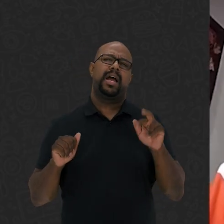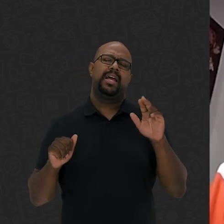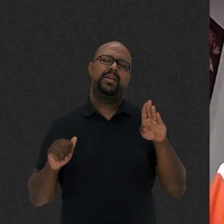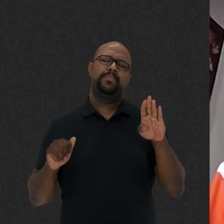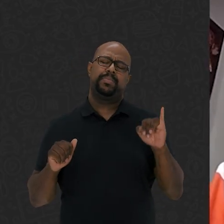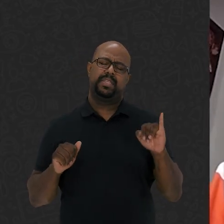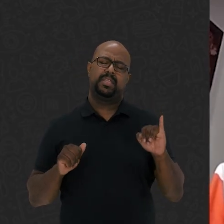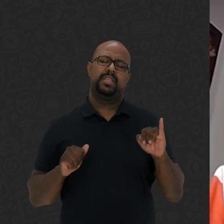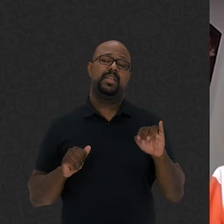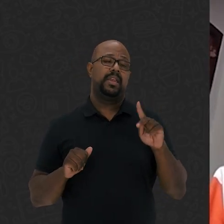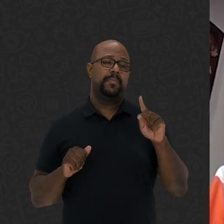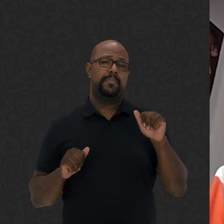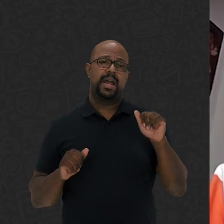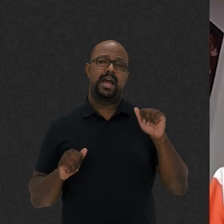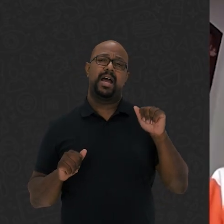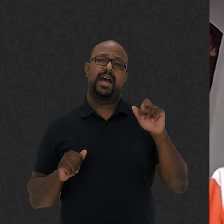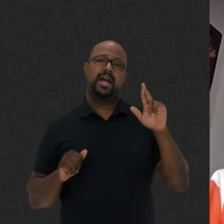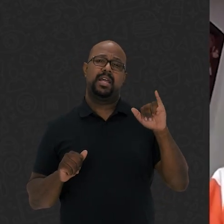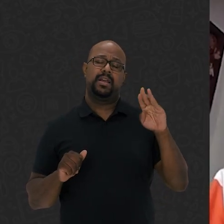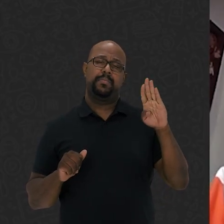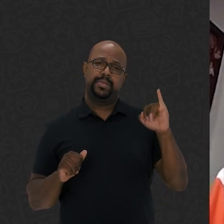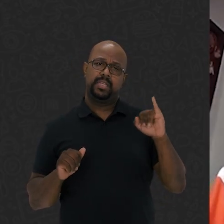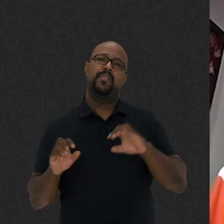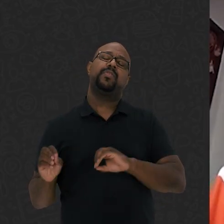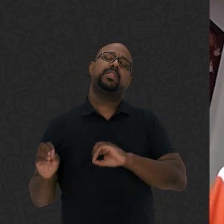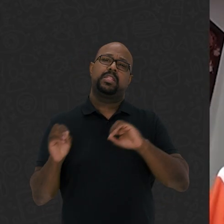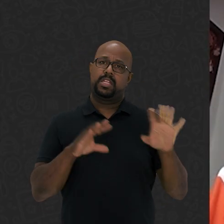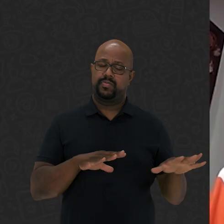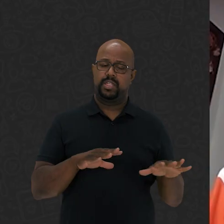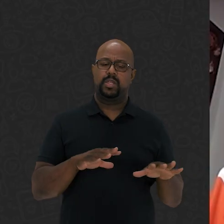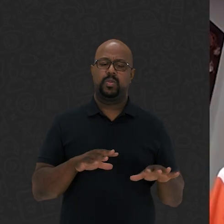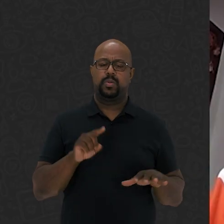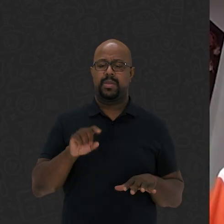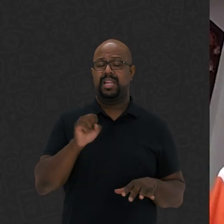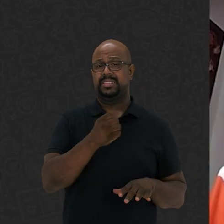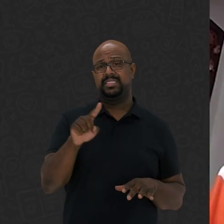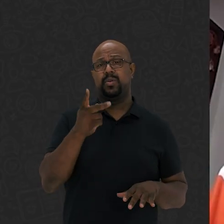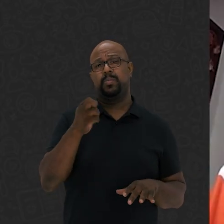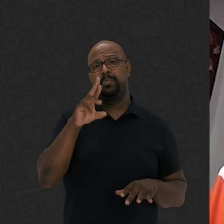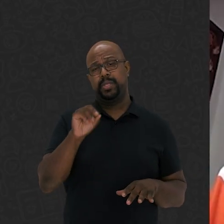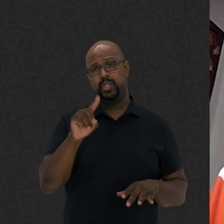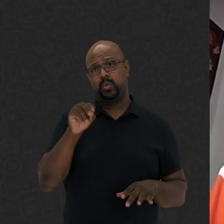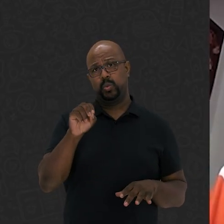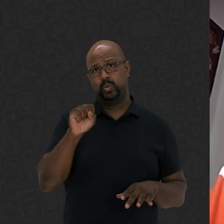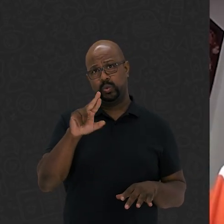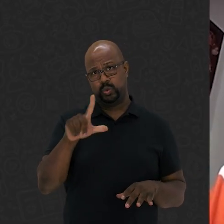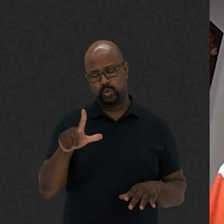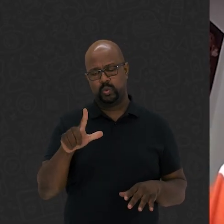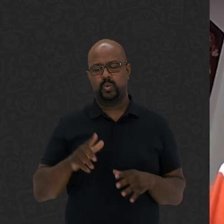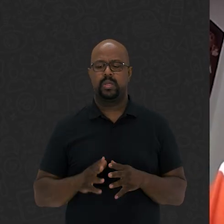Panambi. Em Panambi, eu fui transferido para São Pedro do